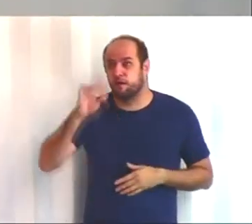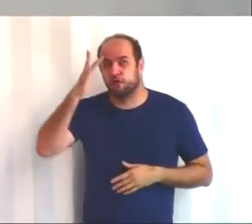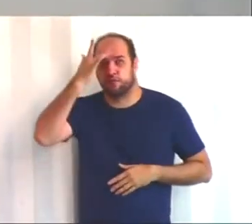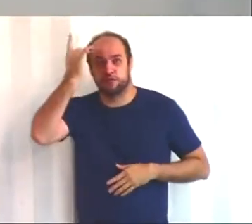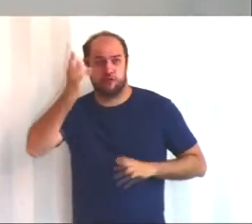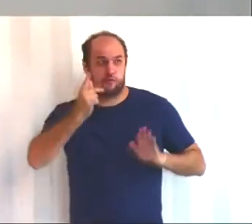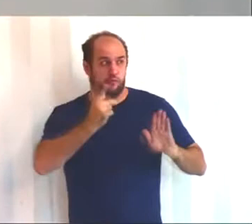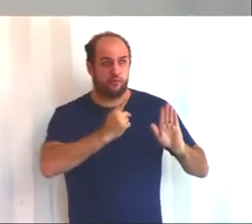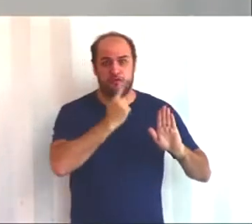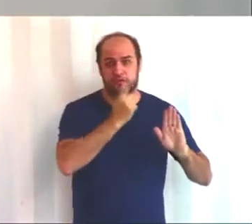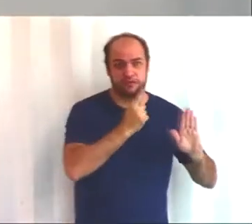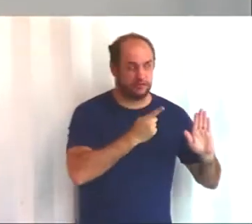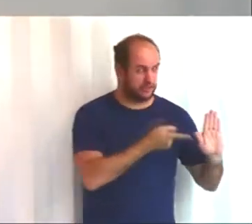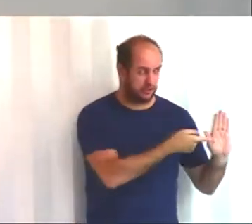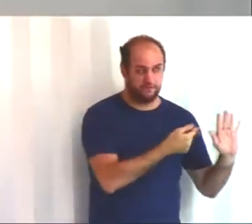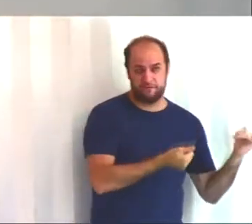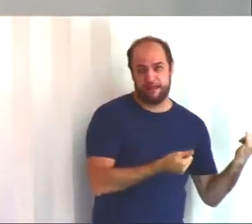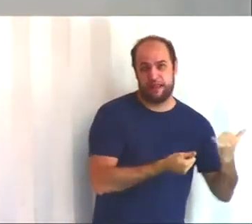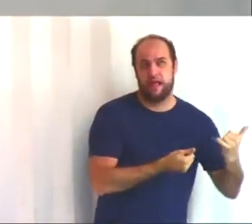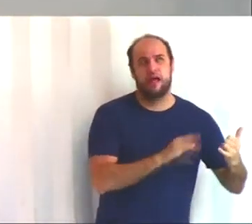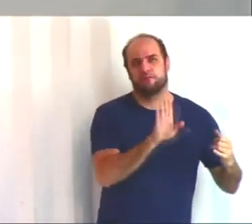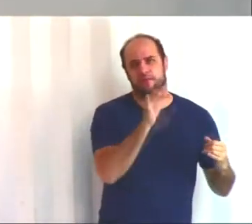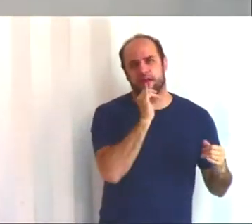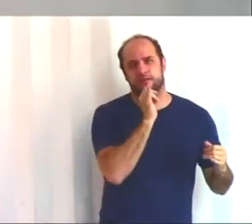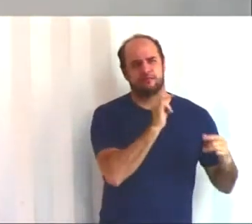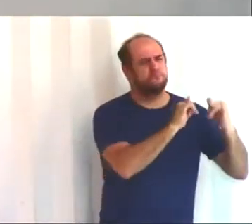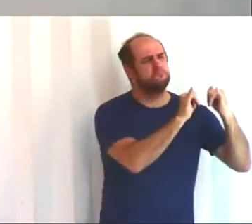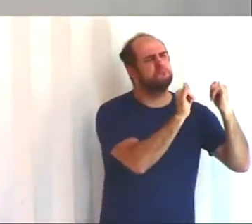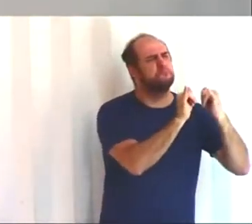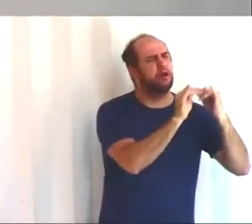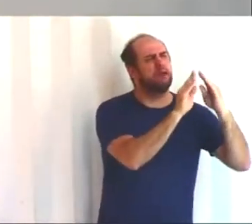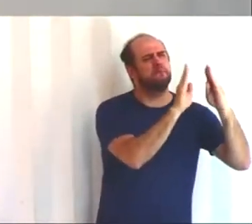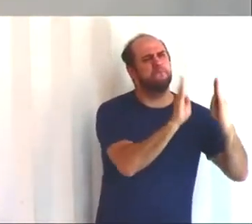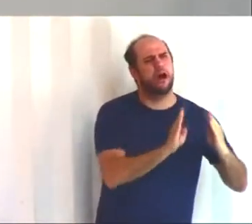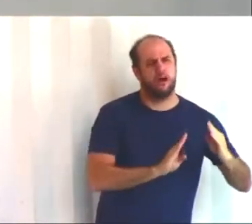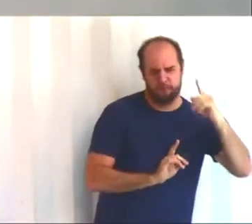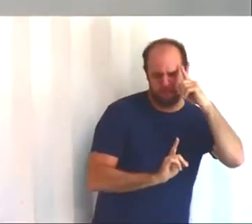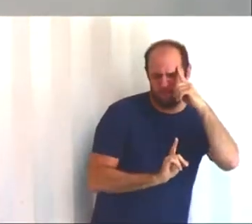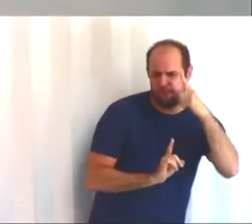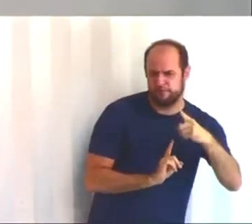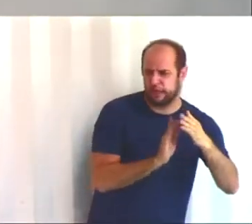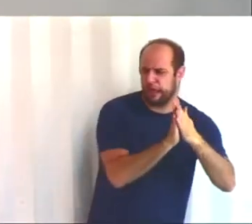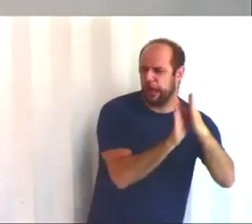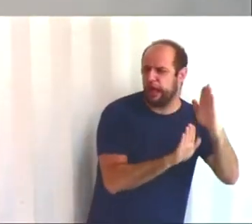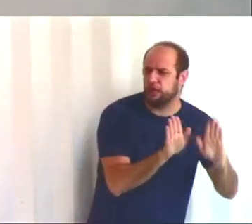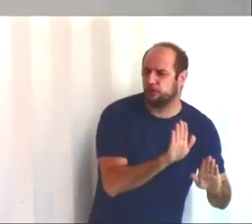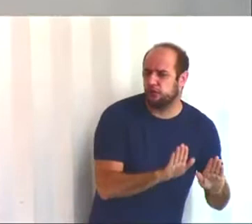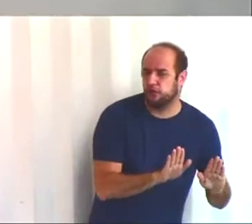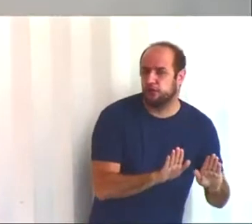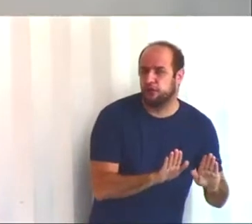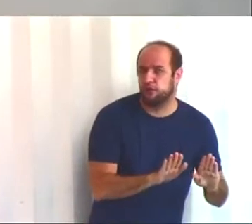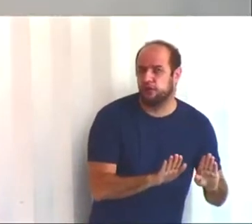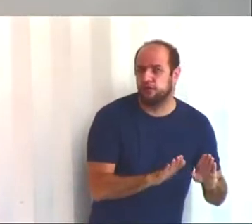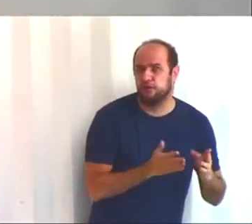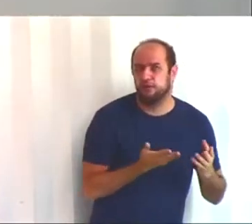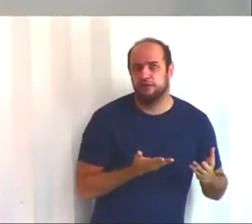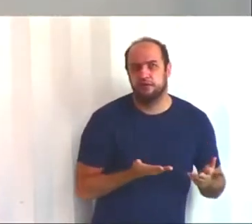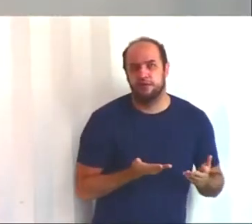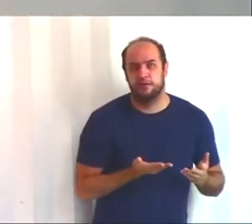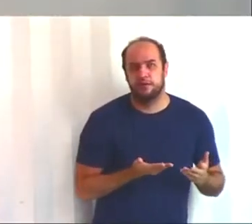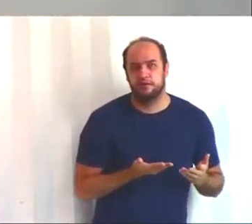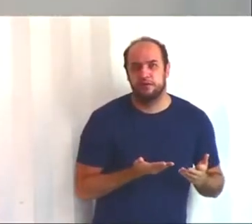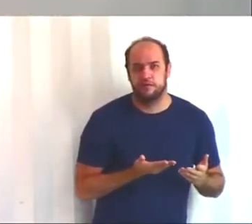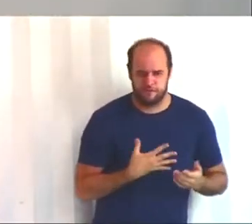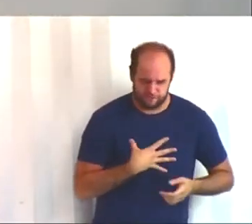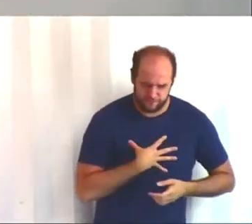desses deuses e dizia, por exemplo: Baal manda, adorem-no dessa maneira, consagrem